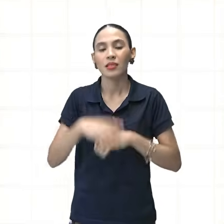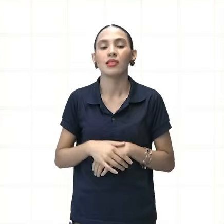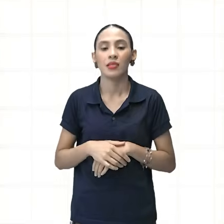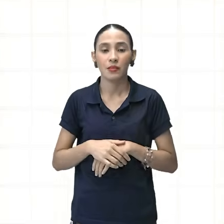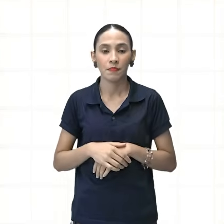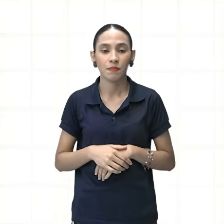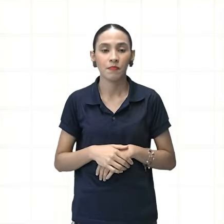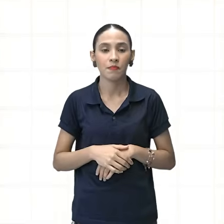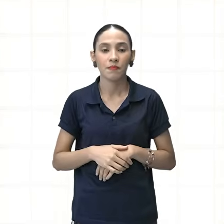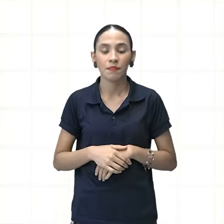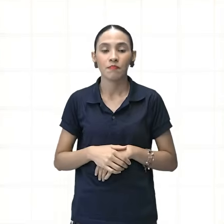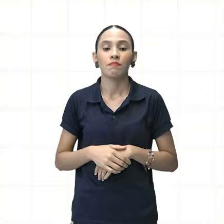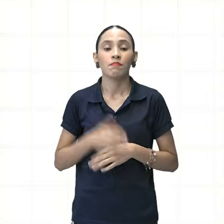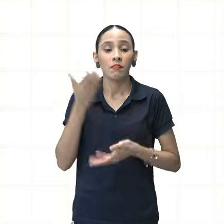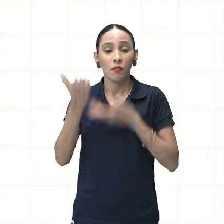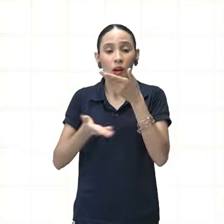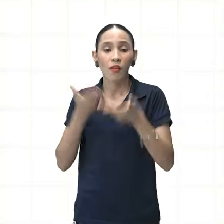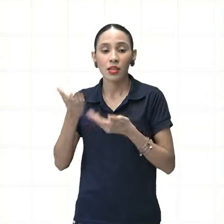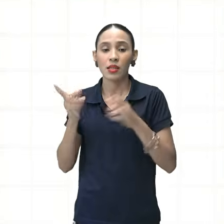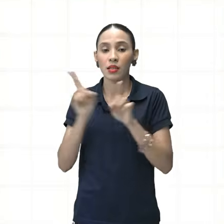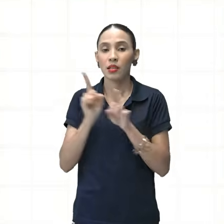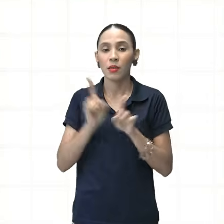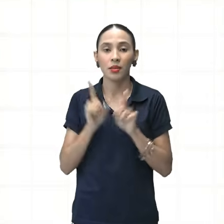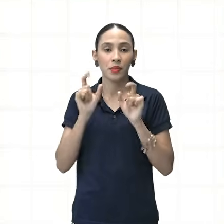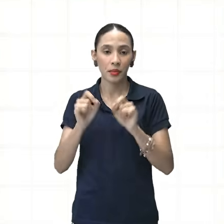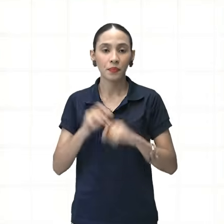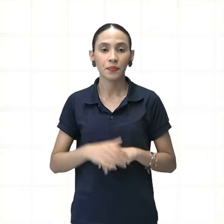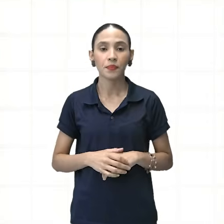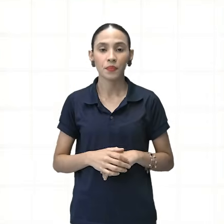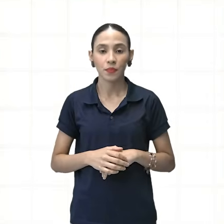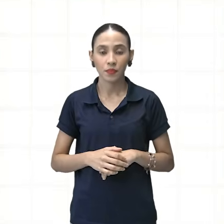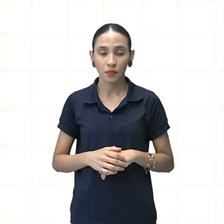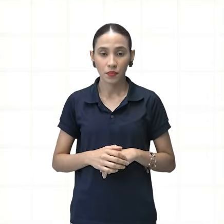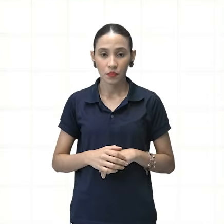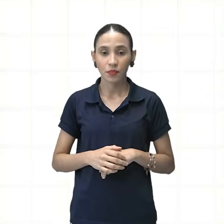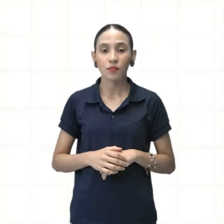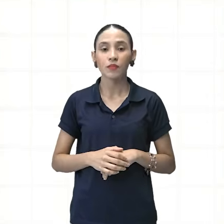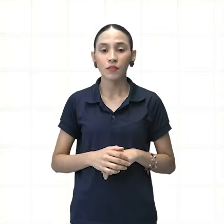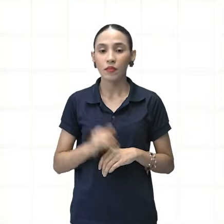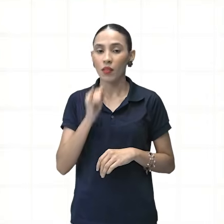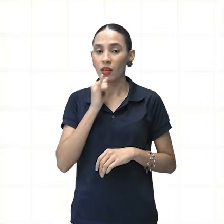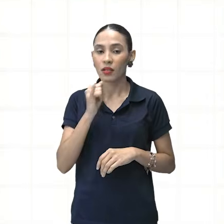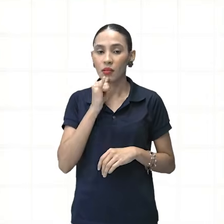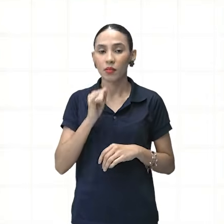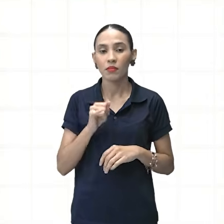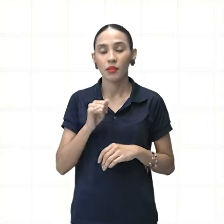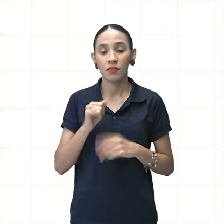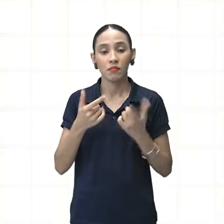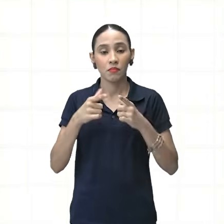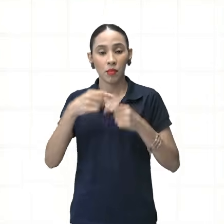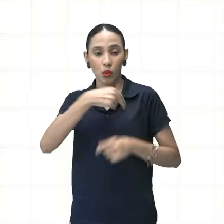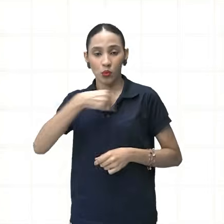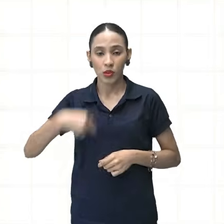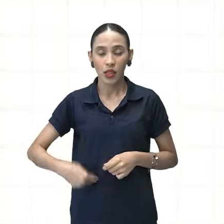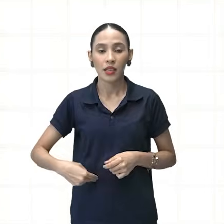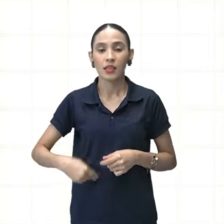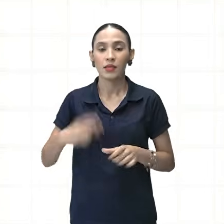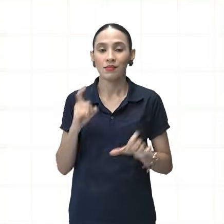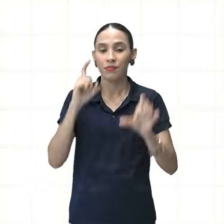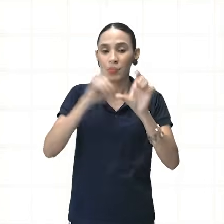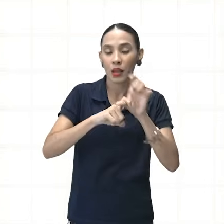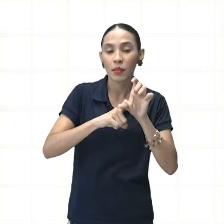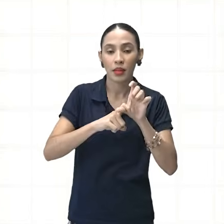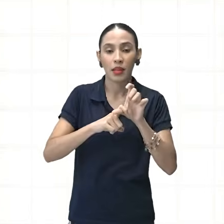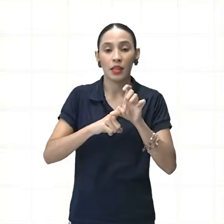ali favorecendo, vamos dizer assim, o tráfico do ópio, que fez com que os chineses ficassem ali